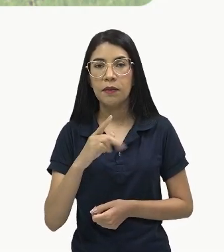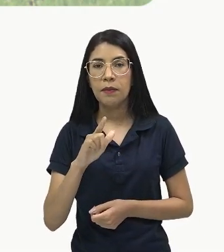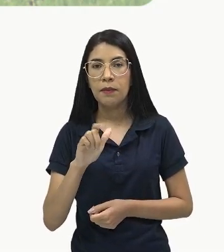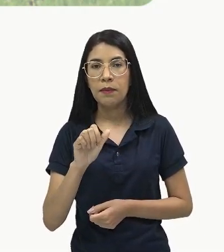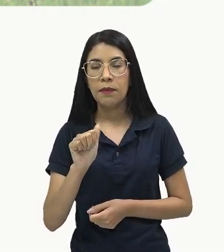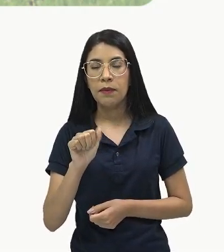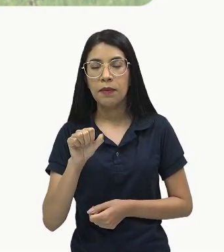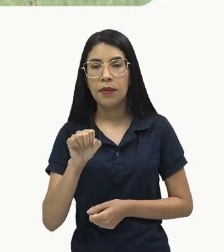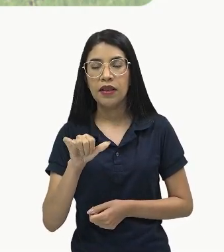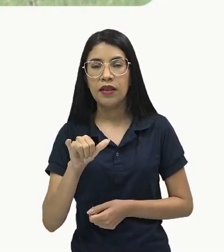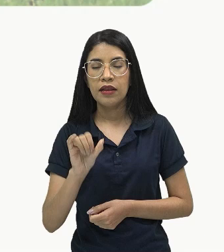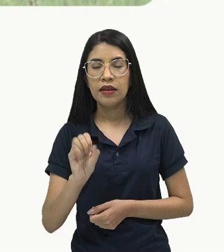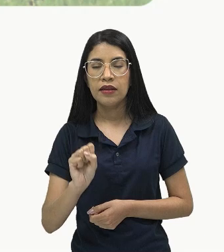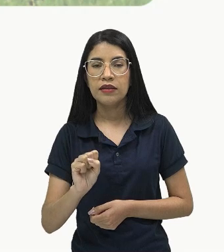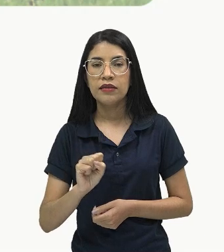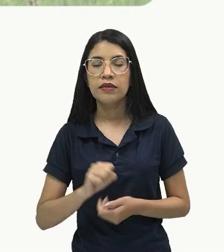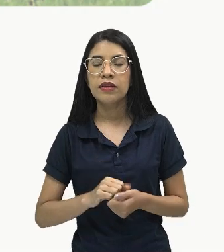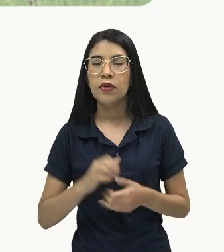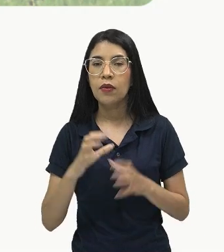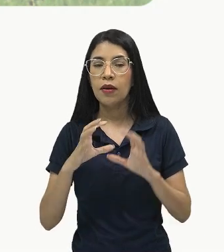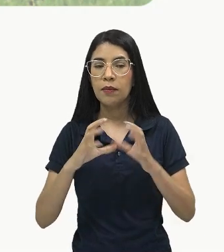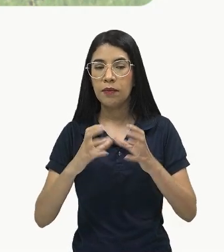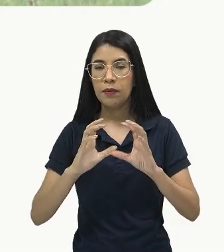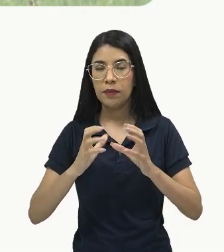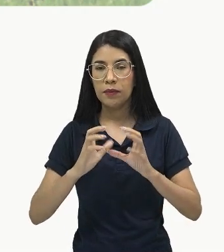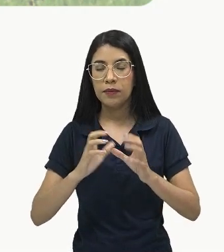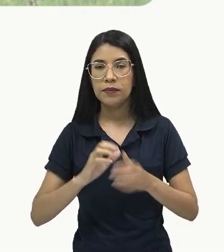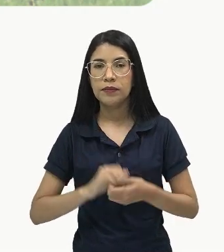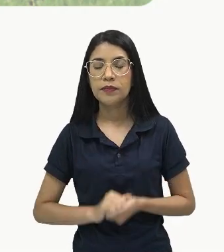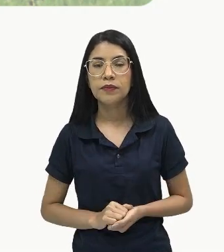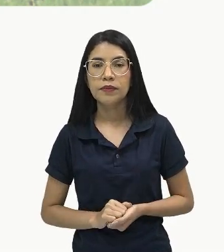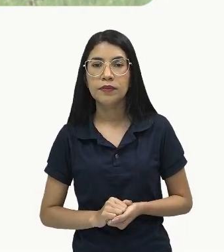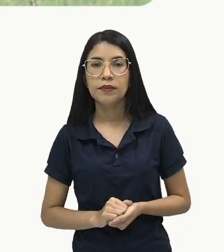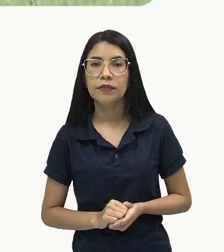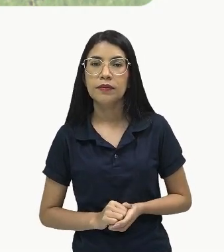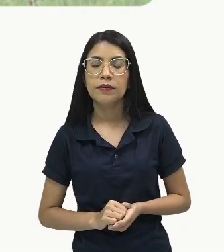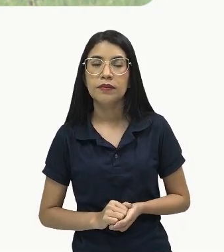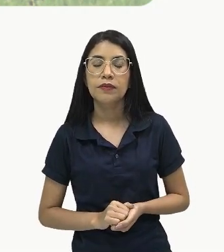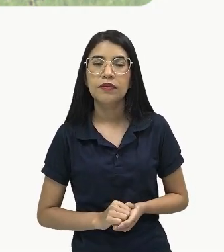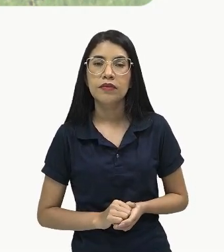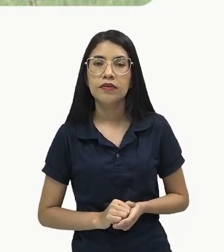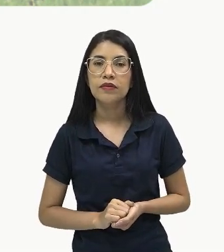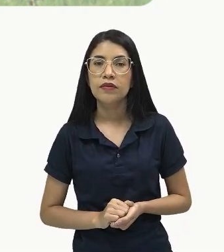quê? With the ball. Ele brinca com a bola.